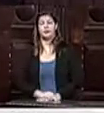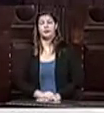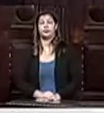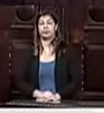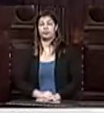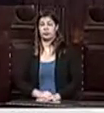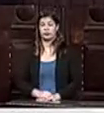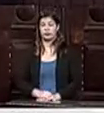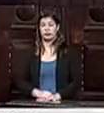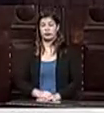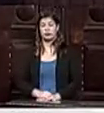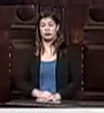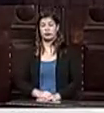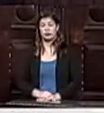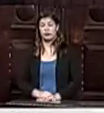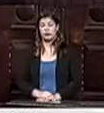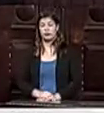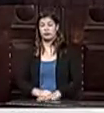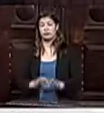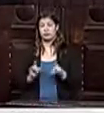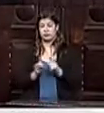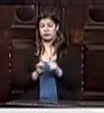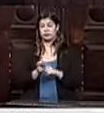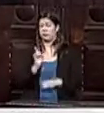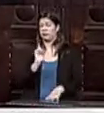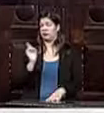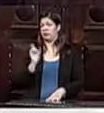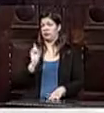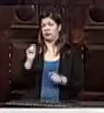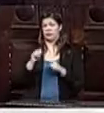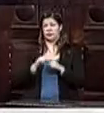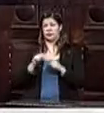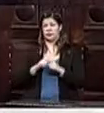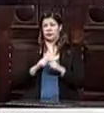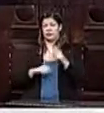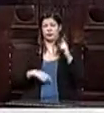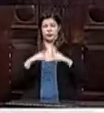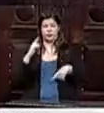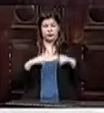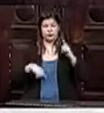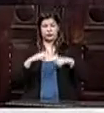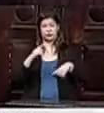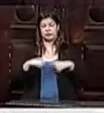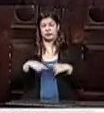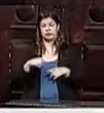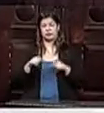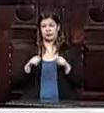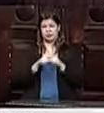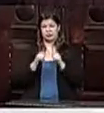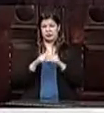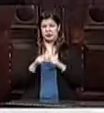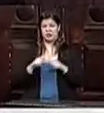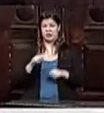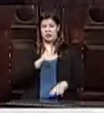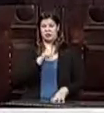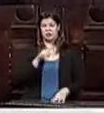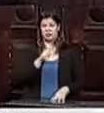E não fazer uma política de querer jogar os chefes dos poderes